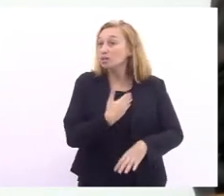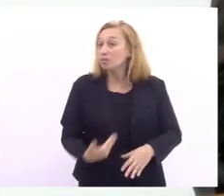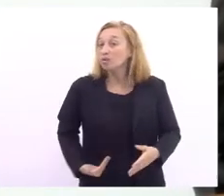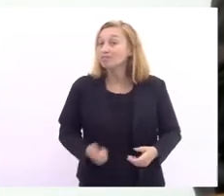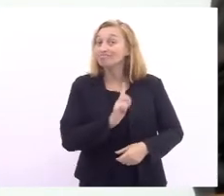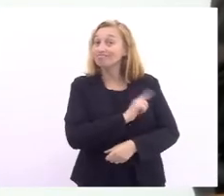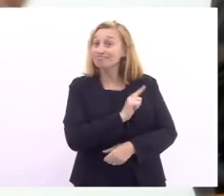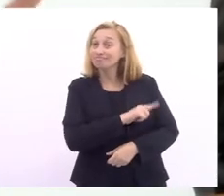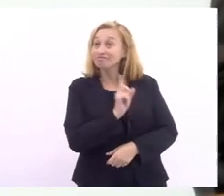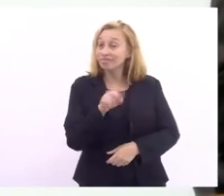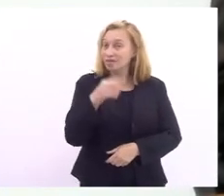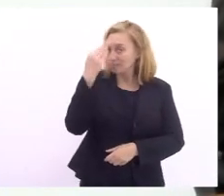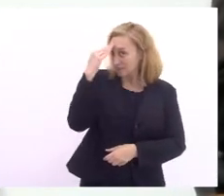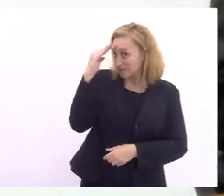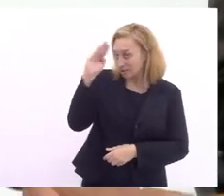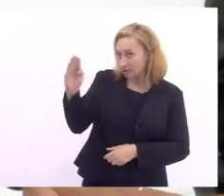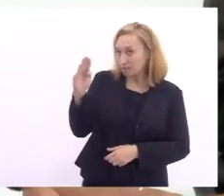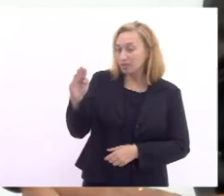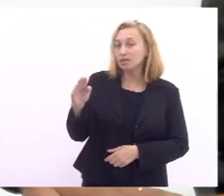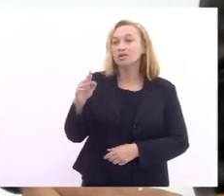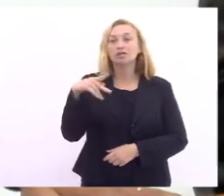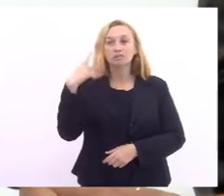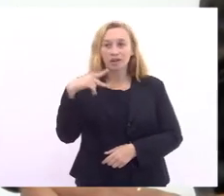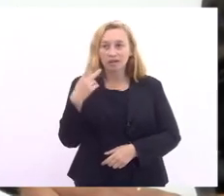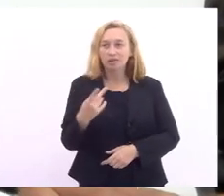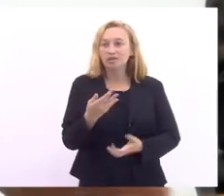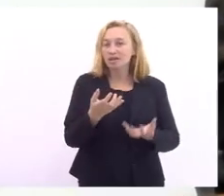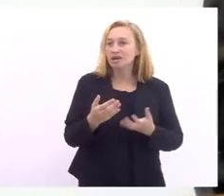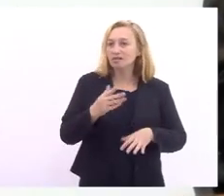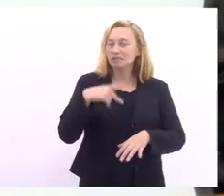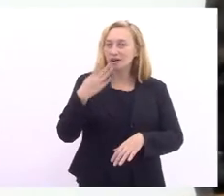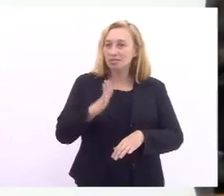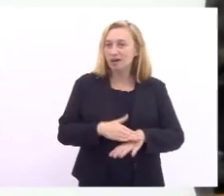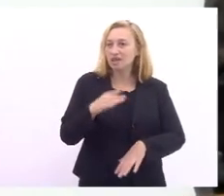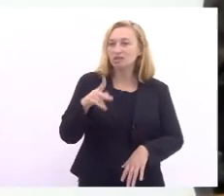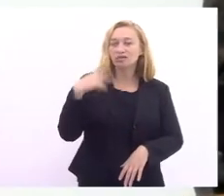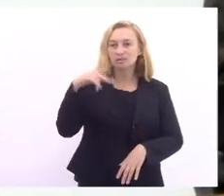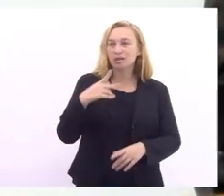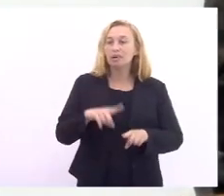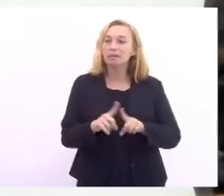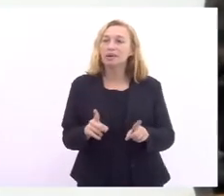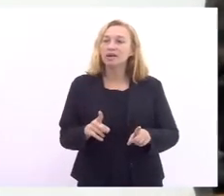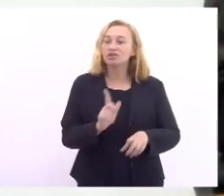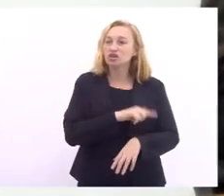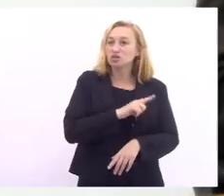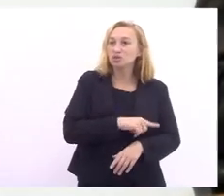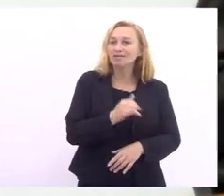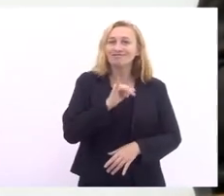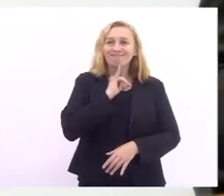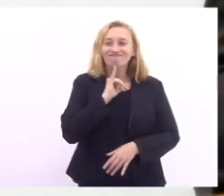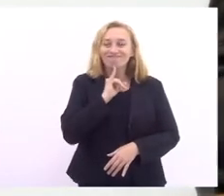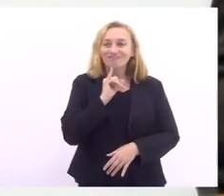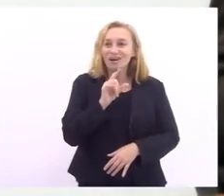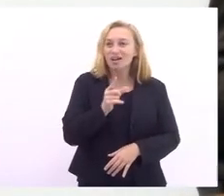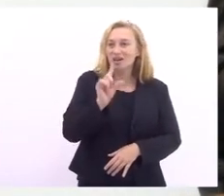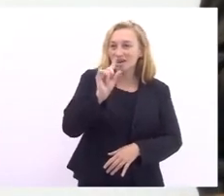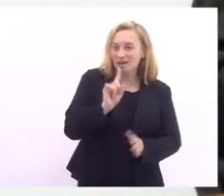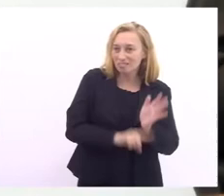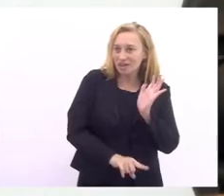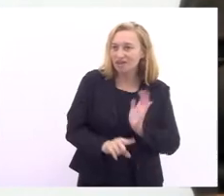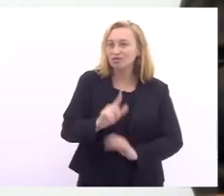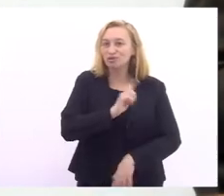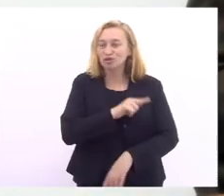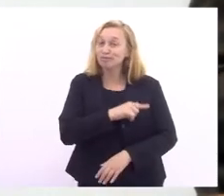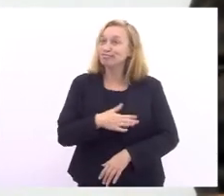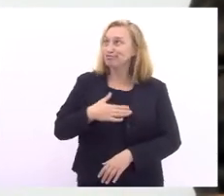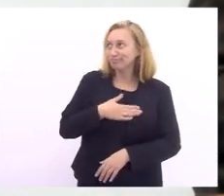né da gestão pública principalmente do Parlamento e daqui a pouco eu falo mais o pagamento mas o gestores infelizmente a gente fala com menos gestores do que